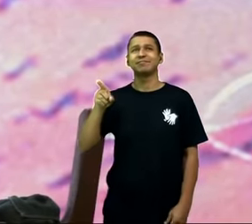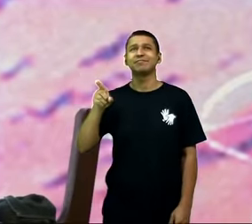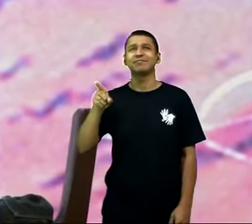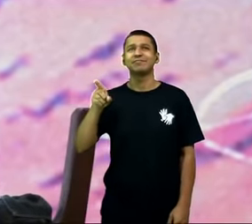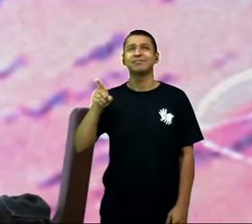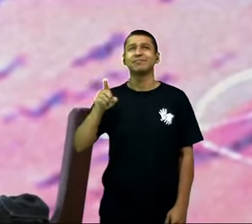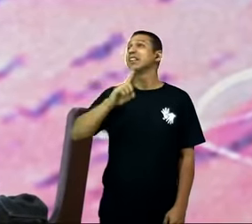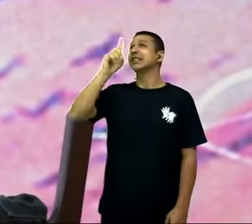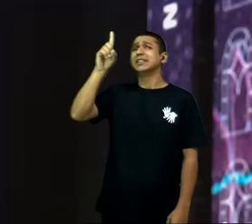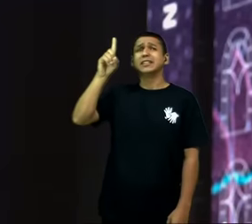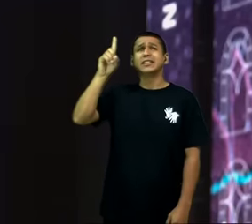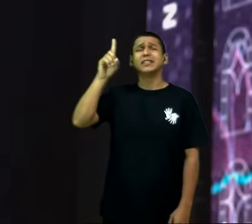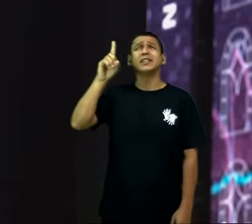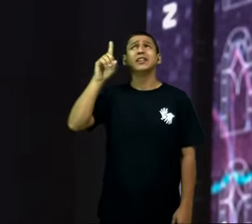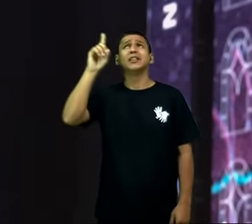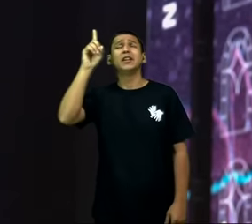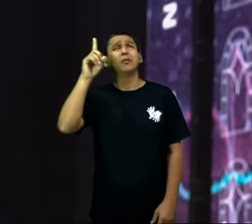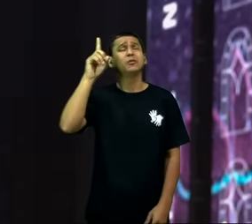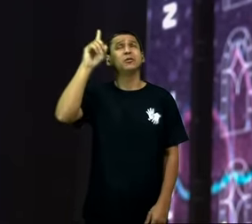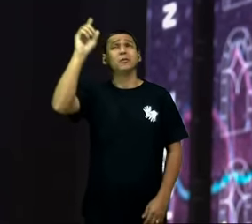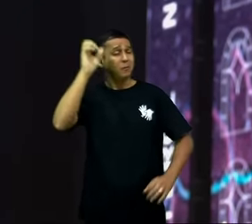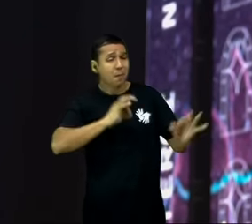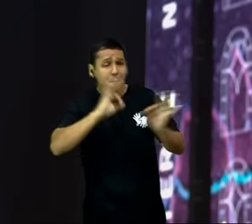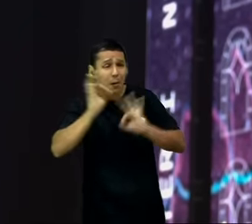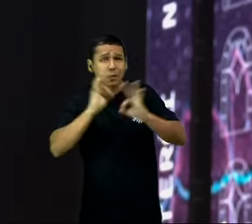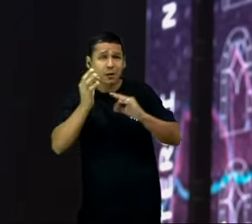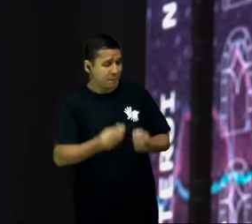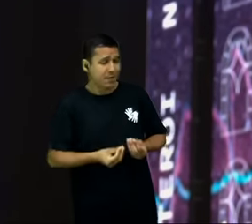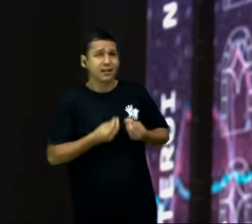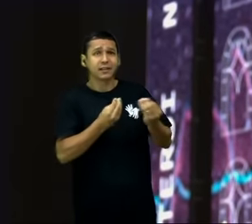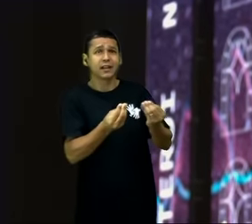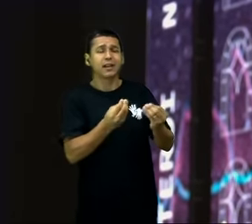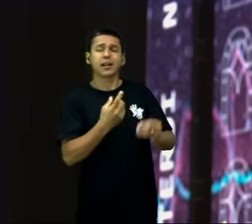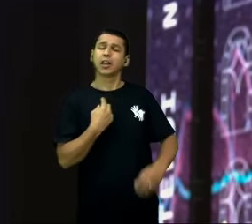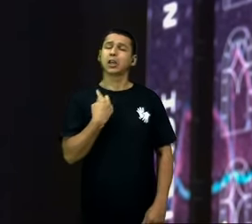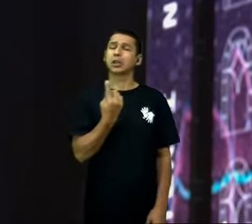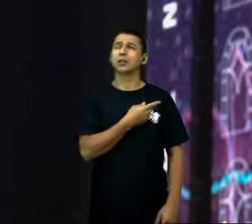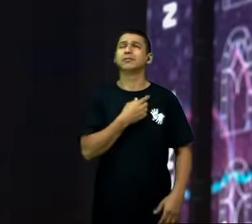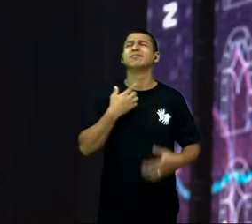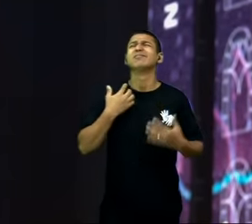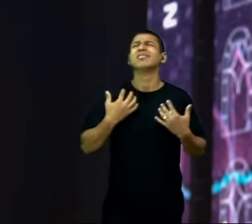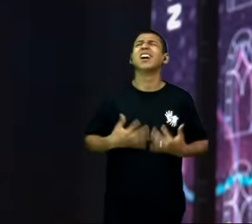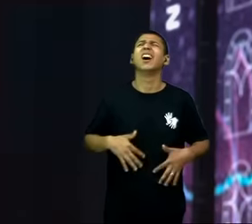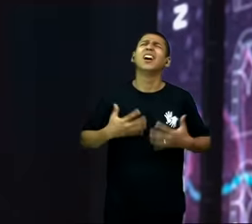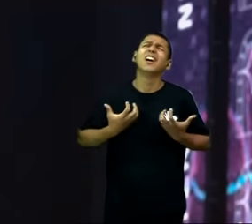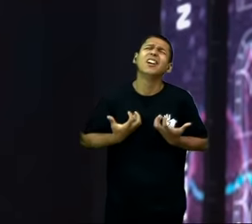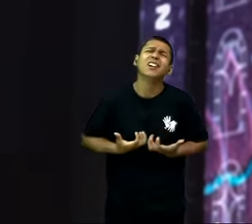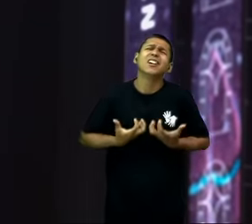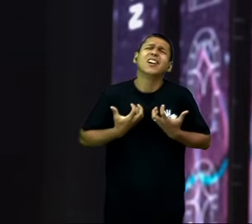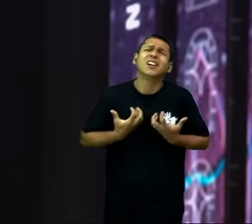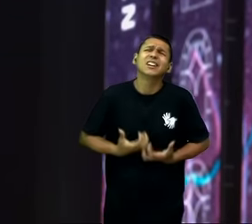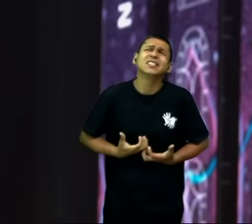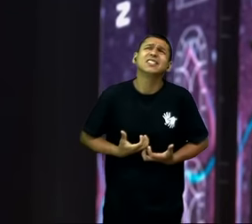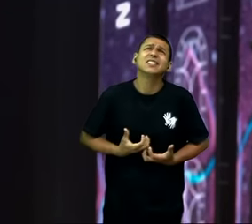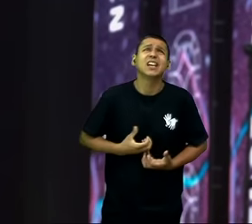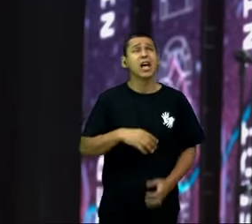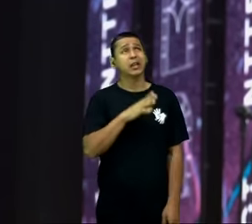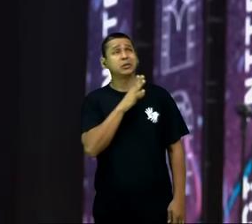Deus cheio de coisa para fazer, Deus cheio de projeto para dar, e a gente está, ah, ai, tô cansado de conhecer gente